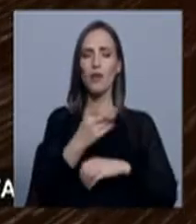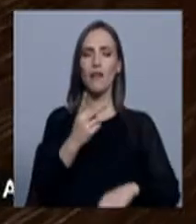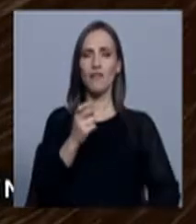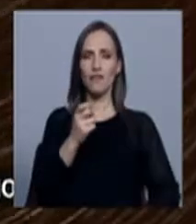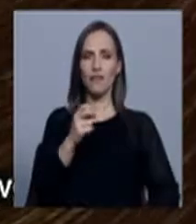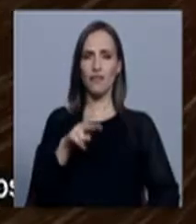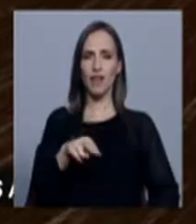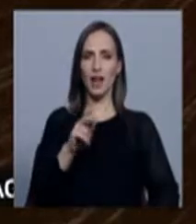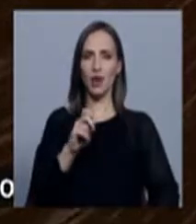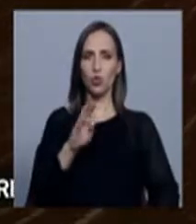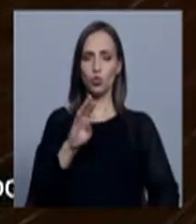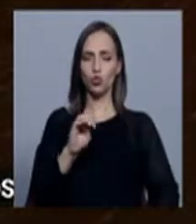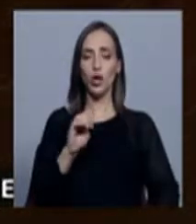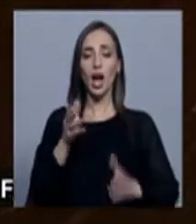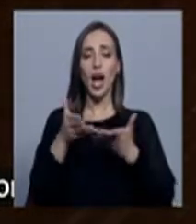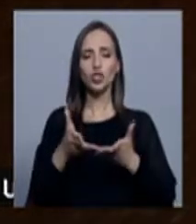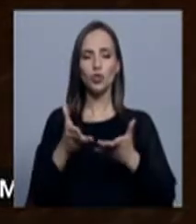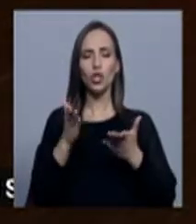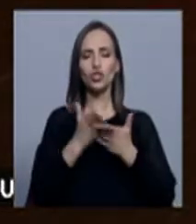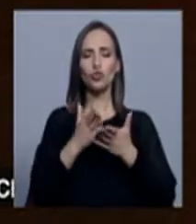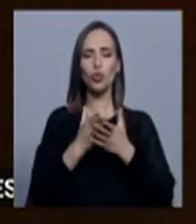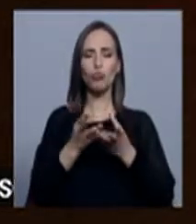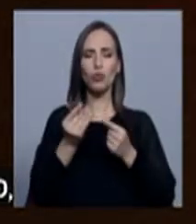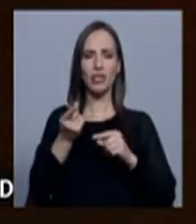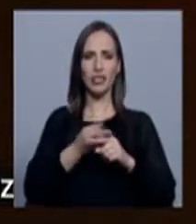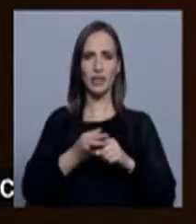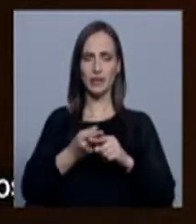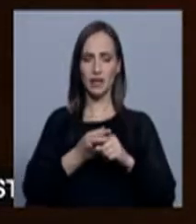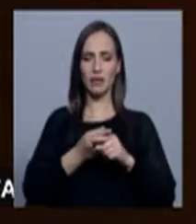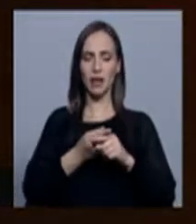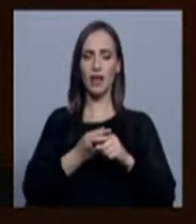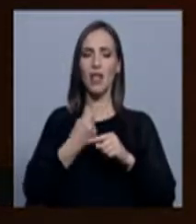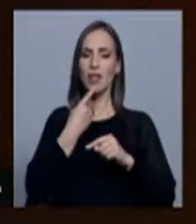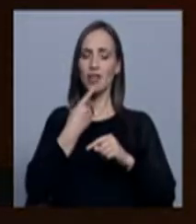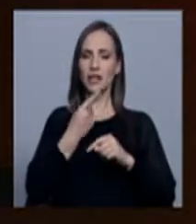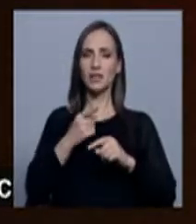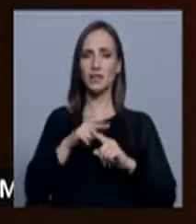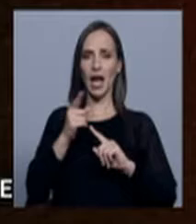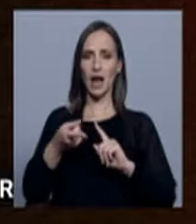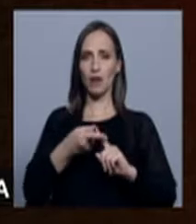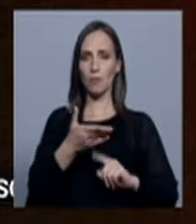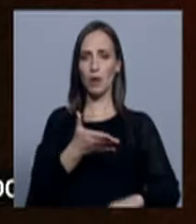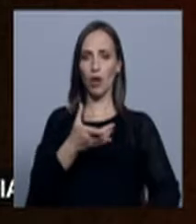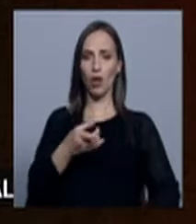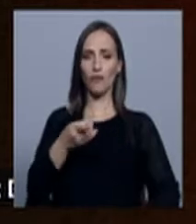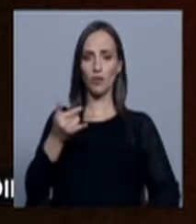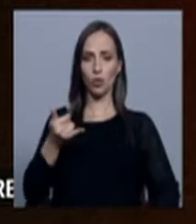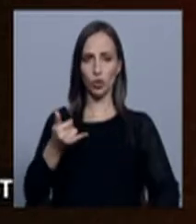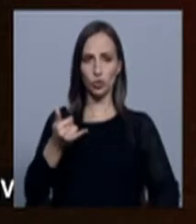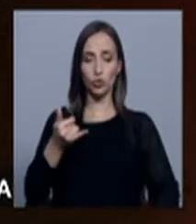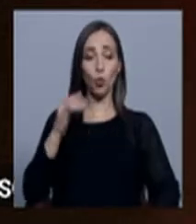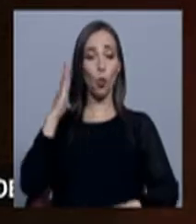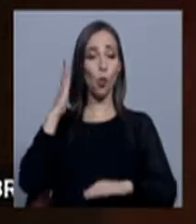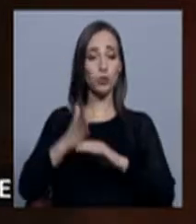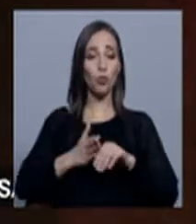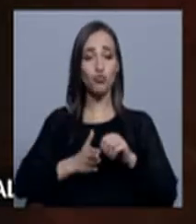Isto permitiu-nos fazer um estudo muito interessante que nos diz o seguinte: em 92, quando foi a última missão que passou ali nesta zona